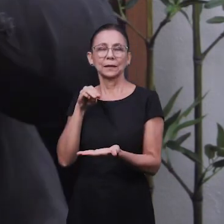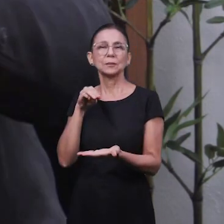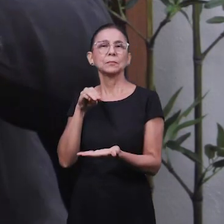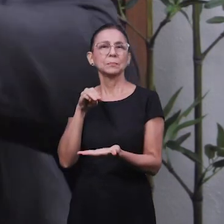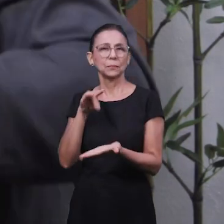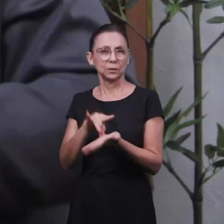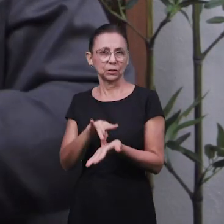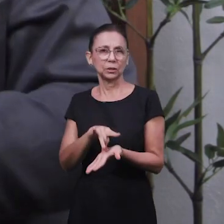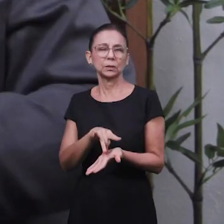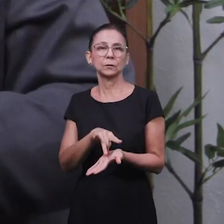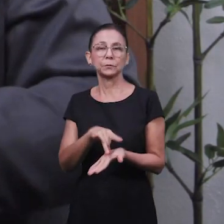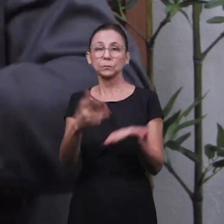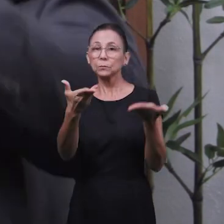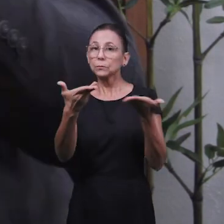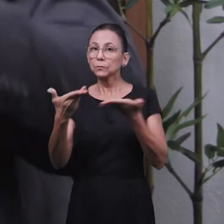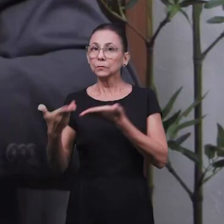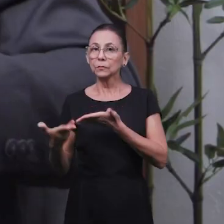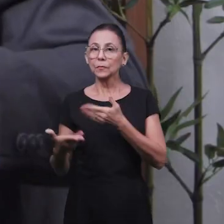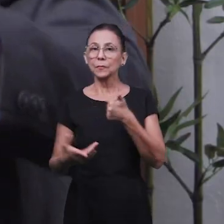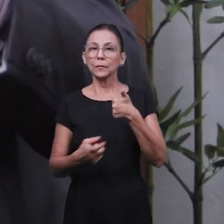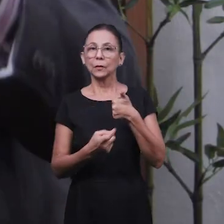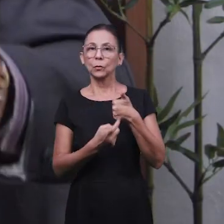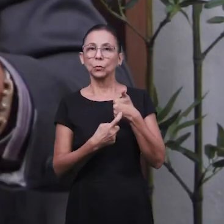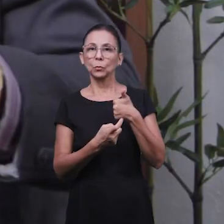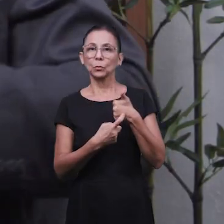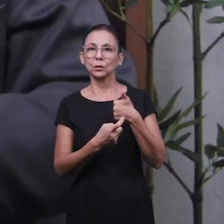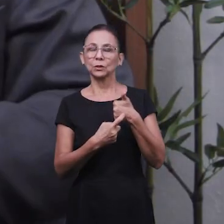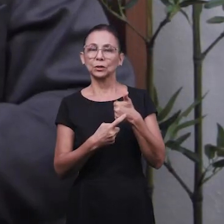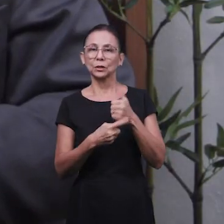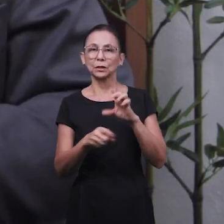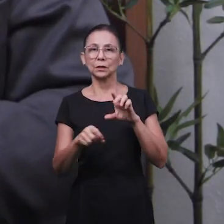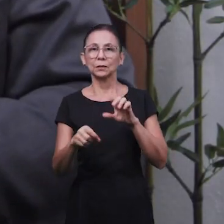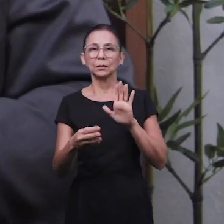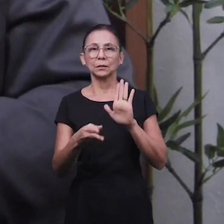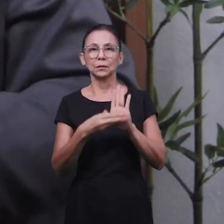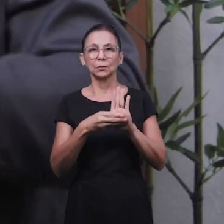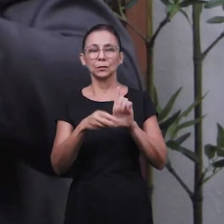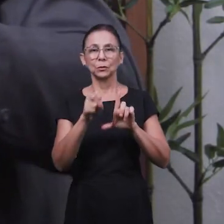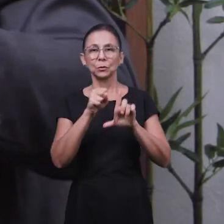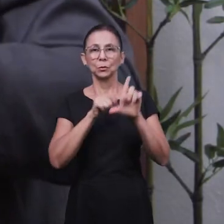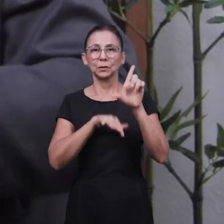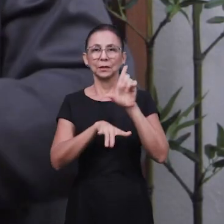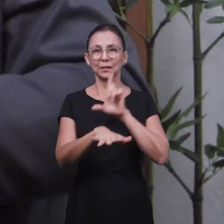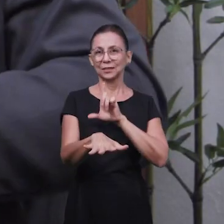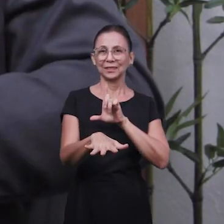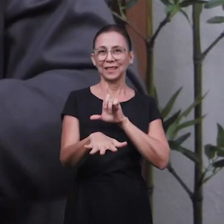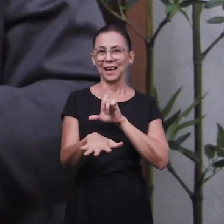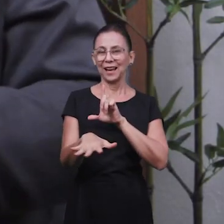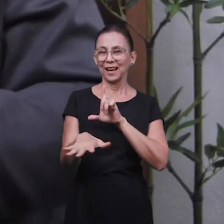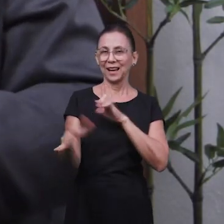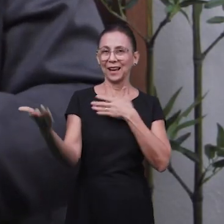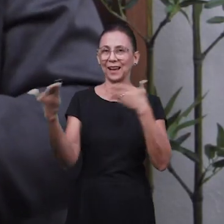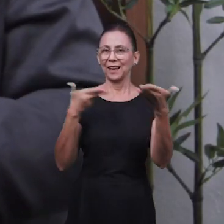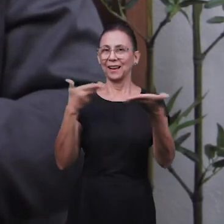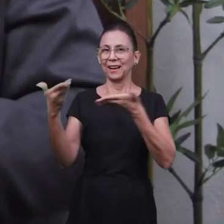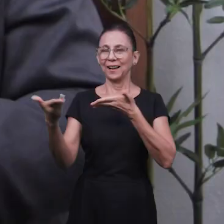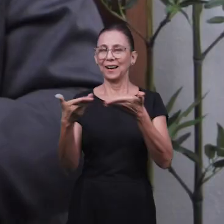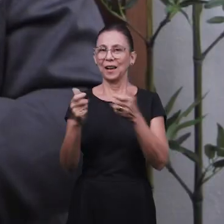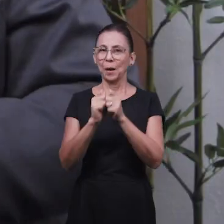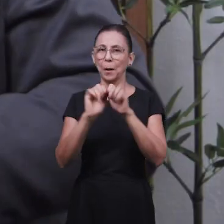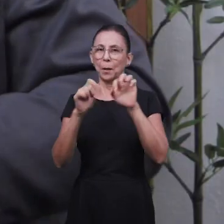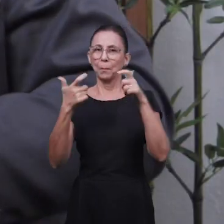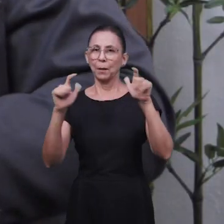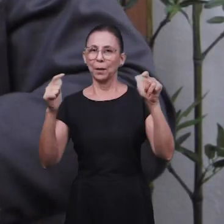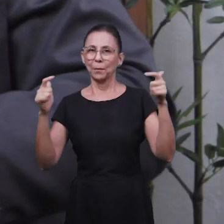no YouTube. Eu convido você, inclusive, a curtir, a compartilhar o conteúdo no YouTube para que a gente possa ampliar